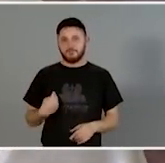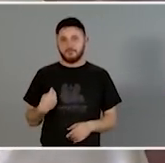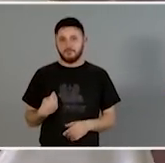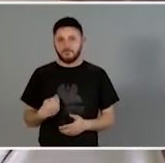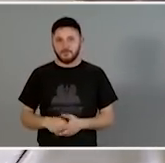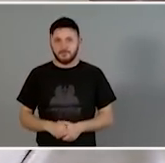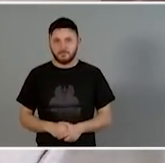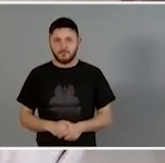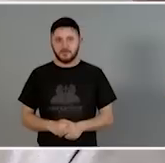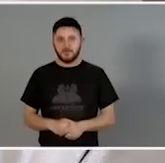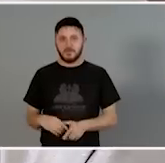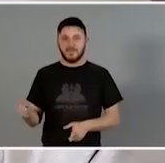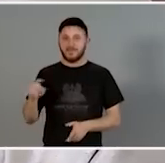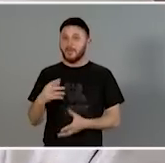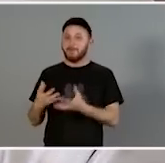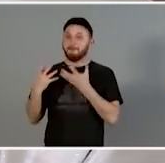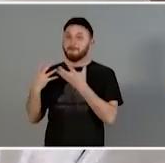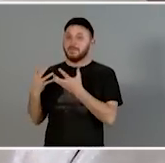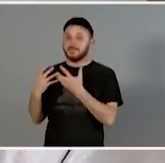será peso para mim.